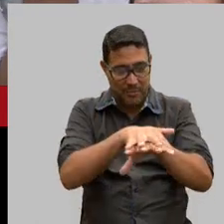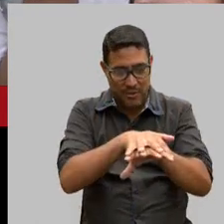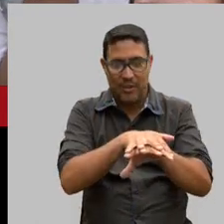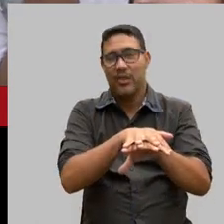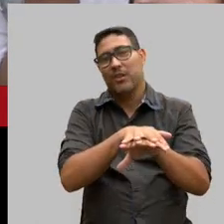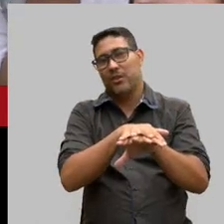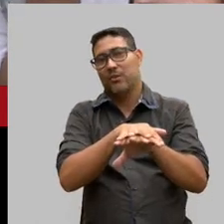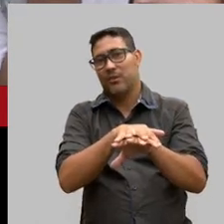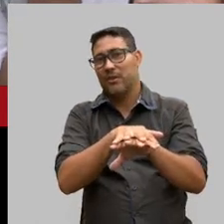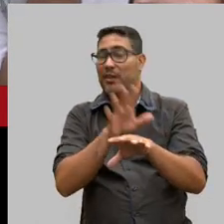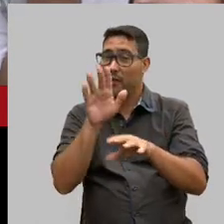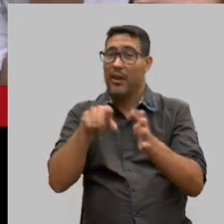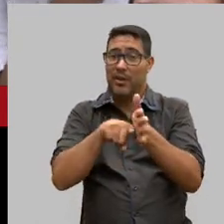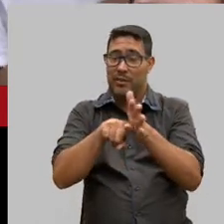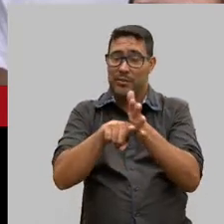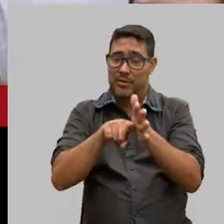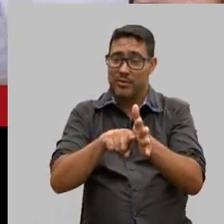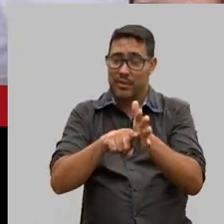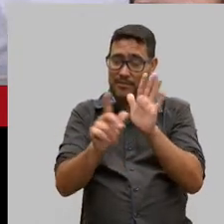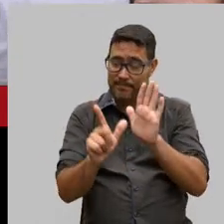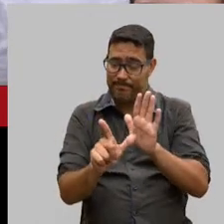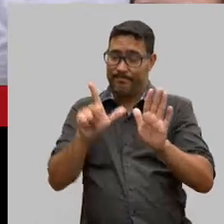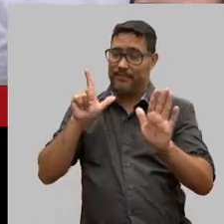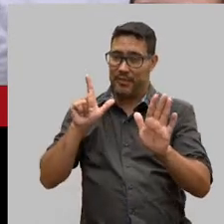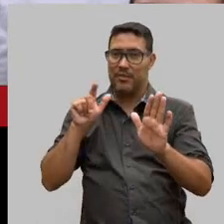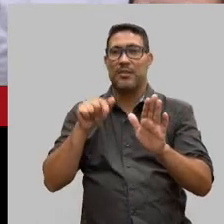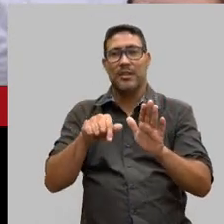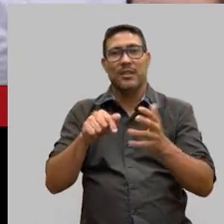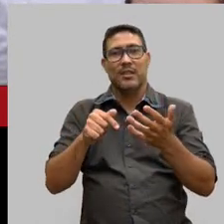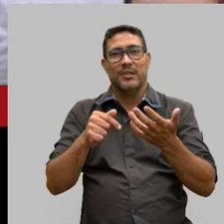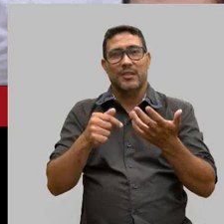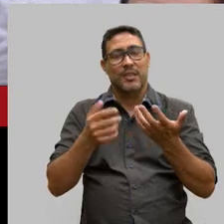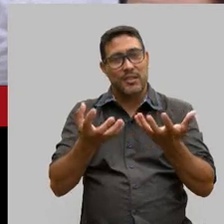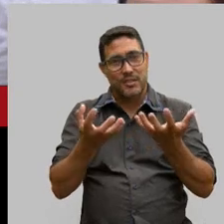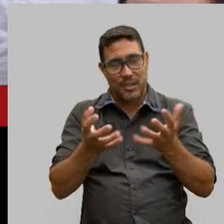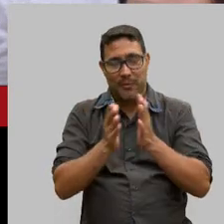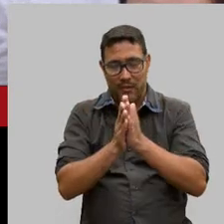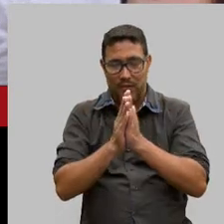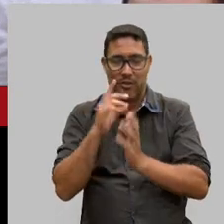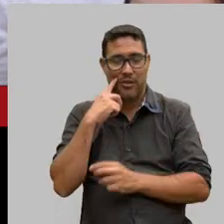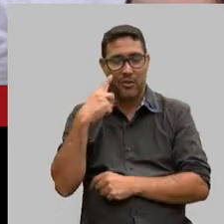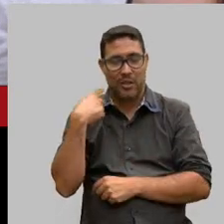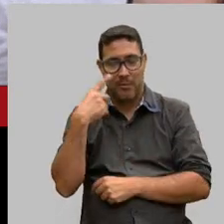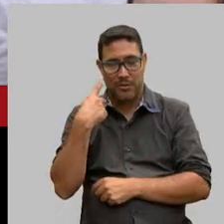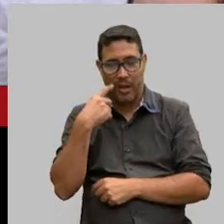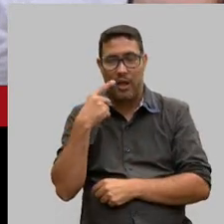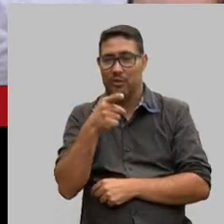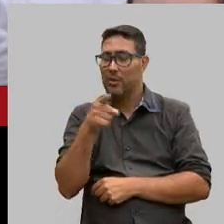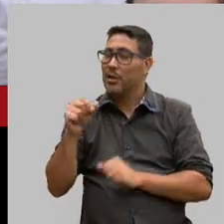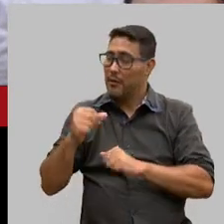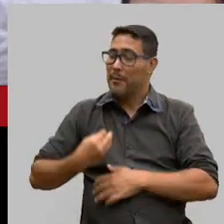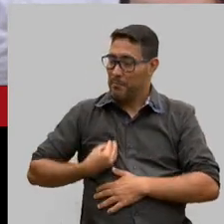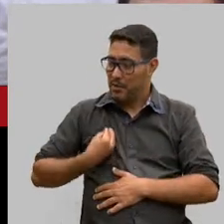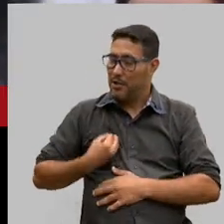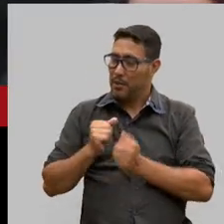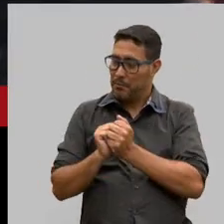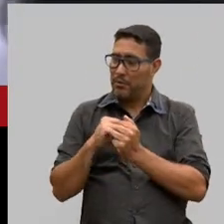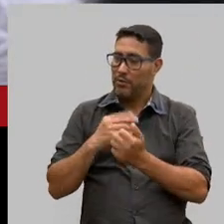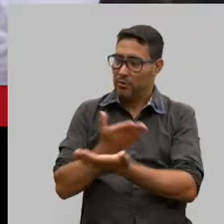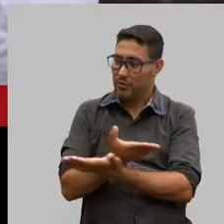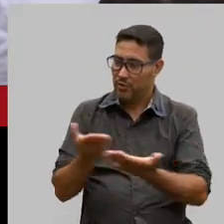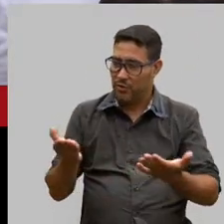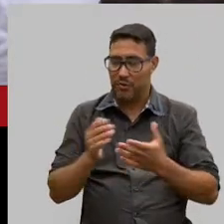diagnóstico precoce e Gostaríamos muito que o no Deputado pudesse participar conosco nós estamos eh